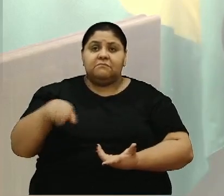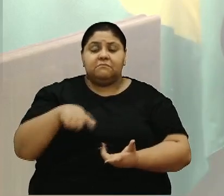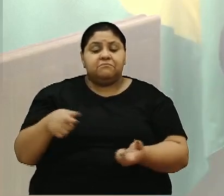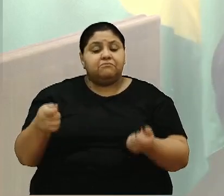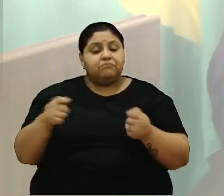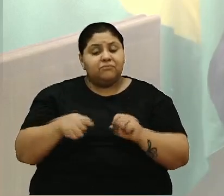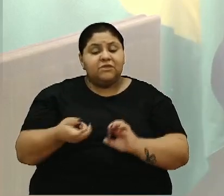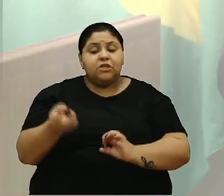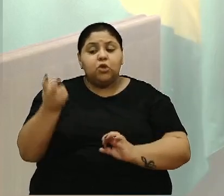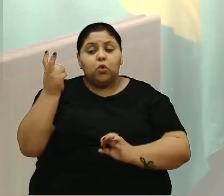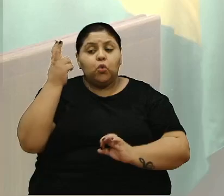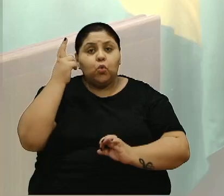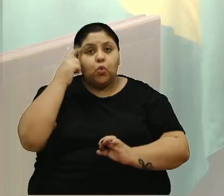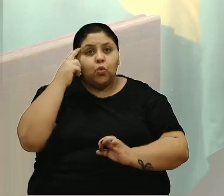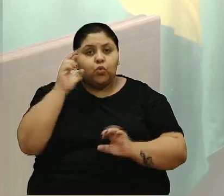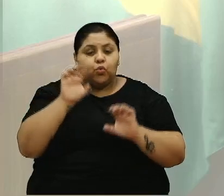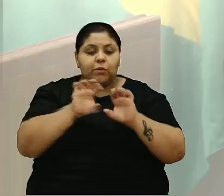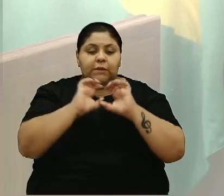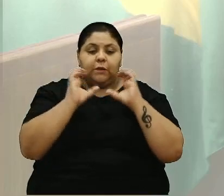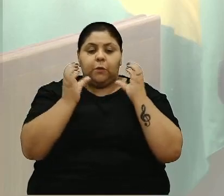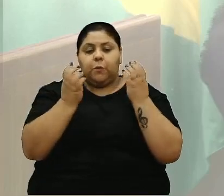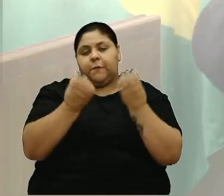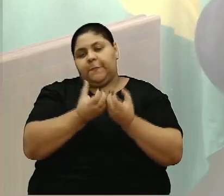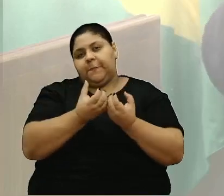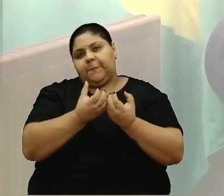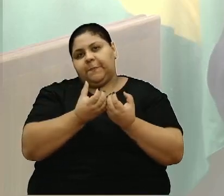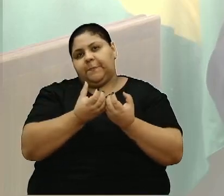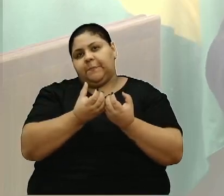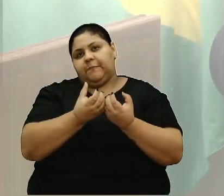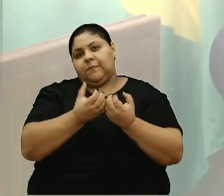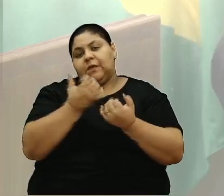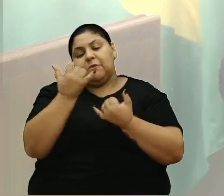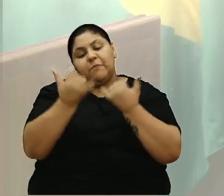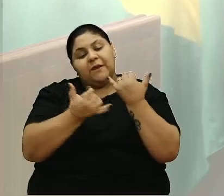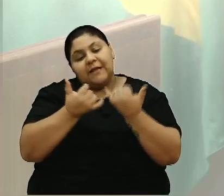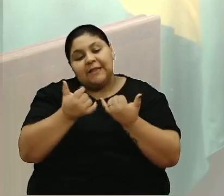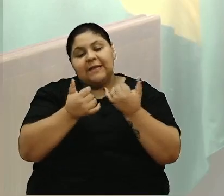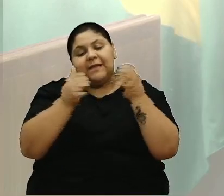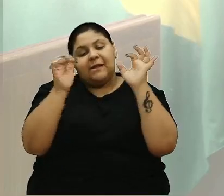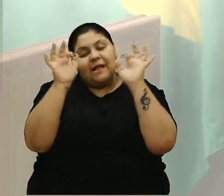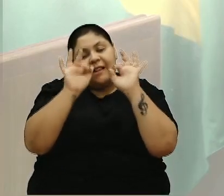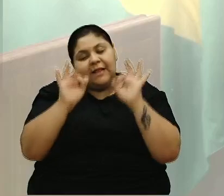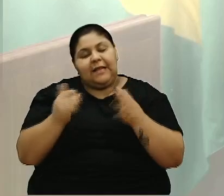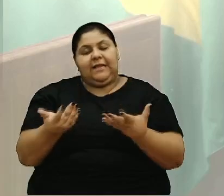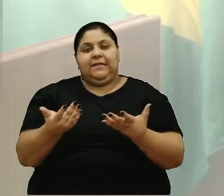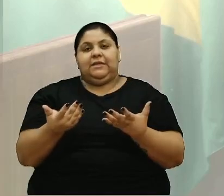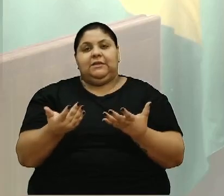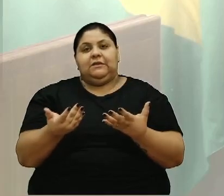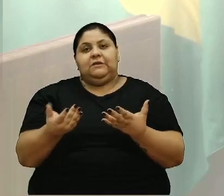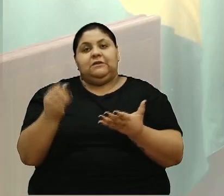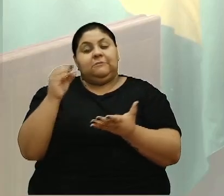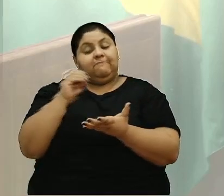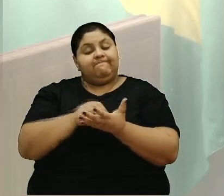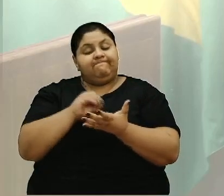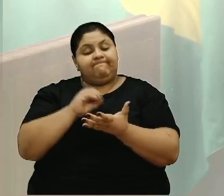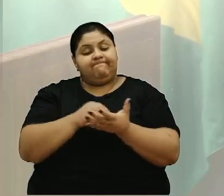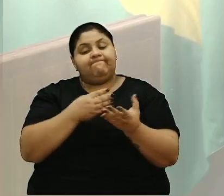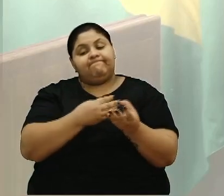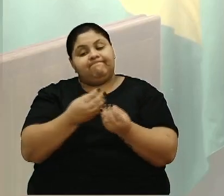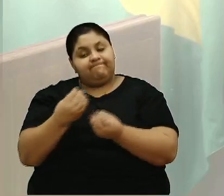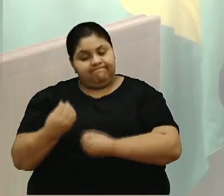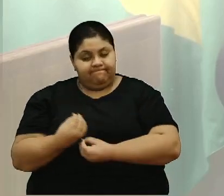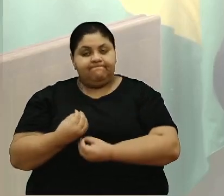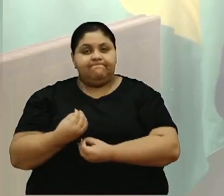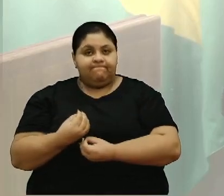de cultura nas comunidades. Cultura, entretenimento, alegria. E isso vai faltar muito. Vai faltar